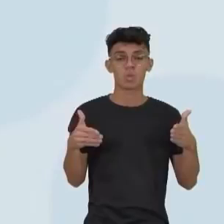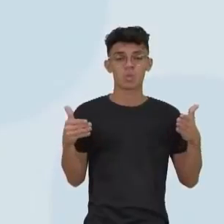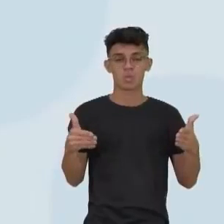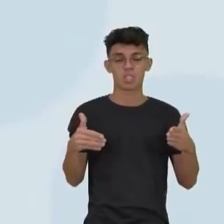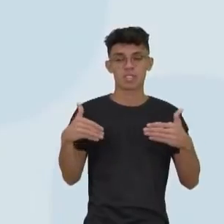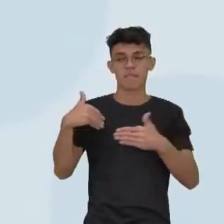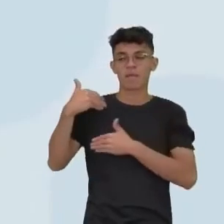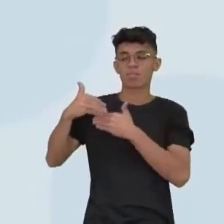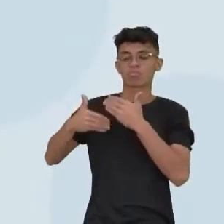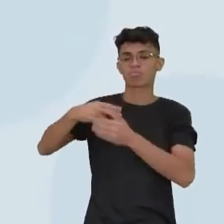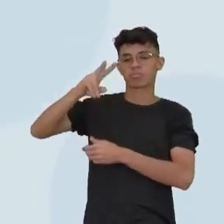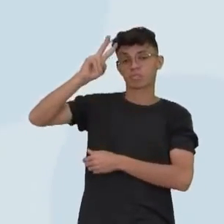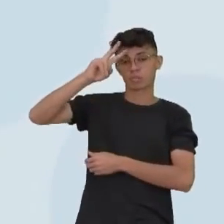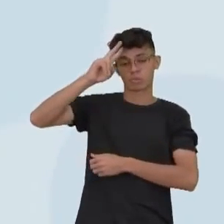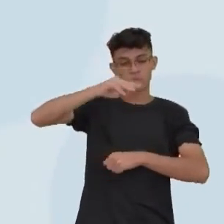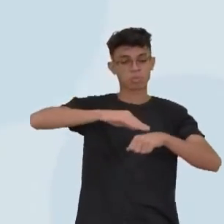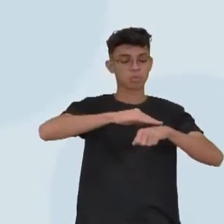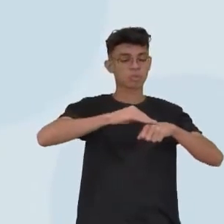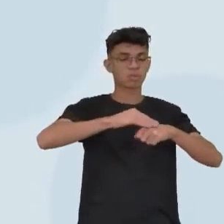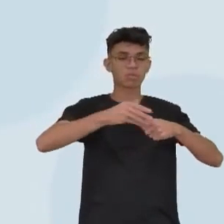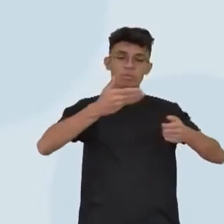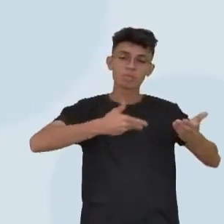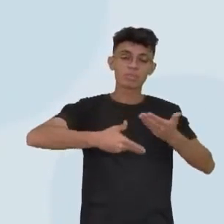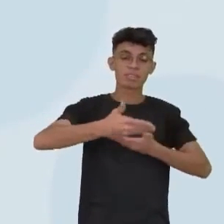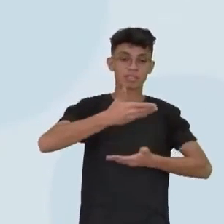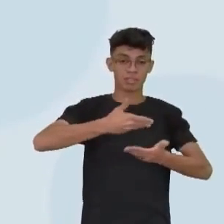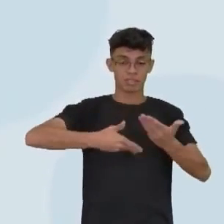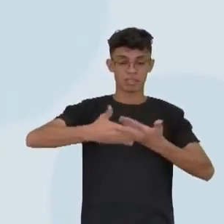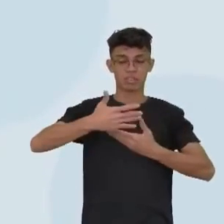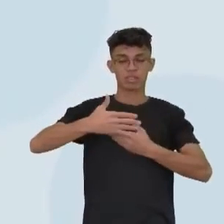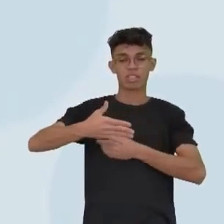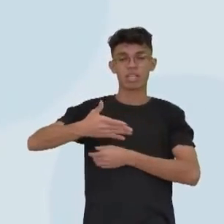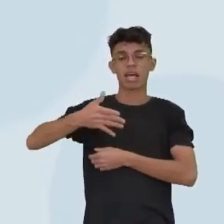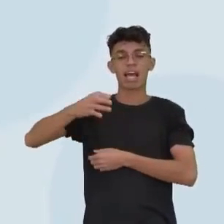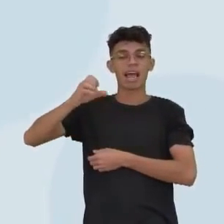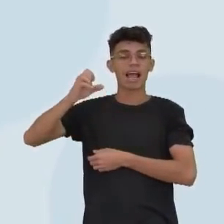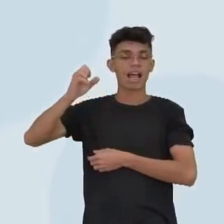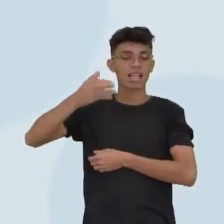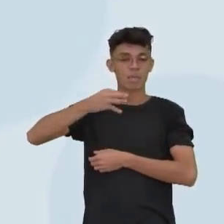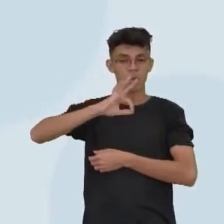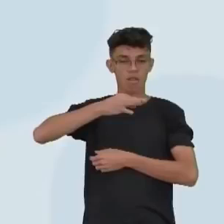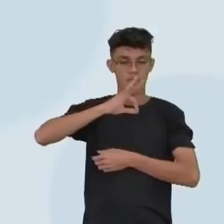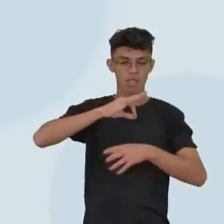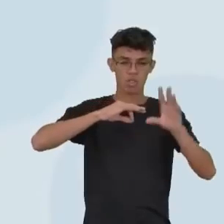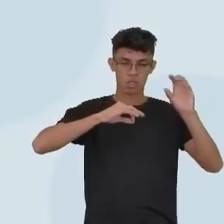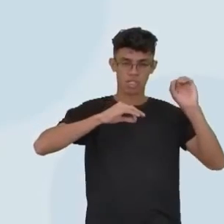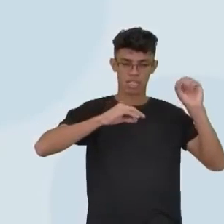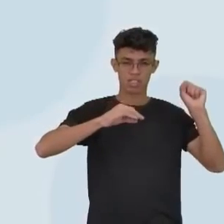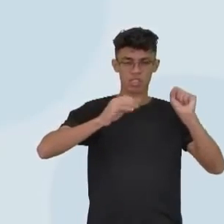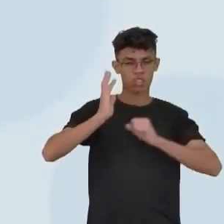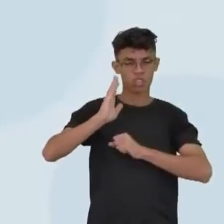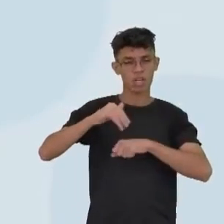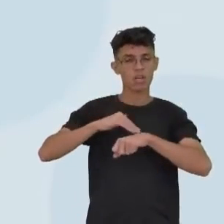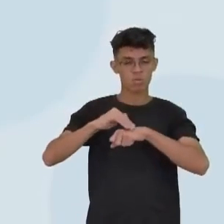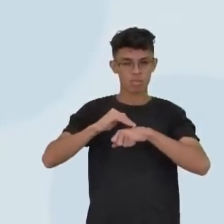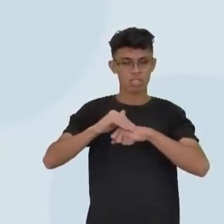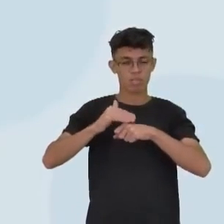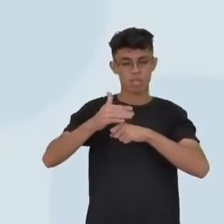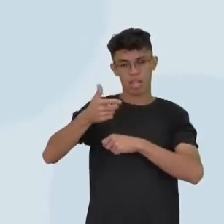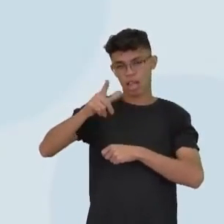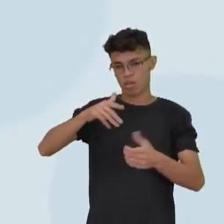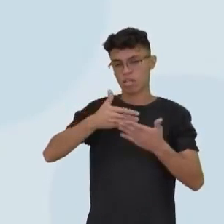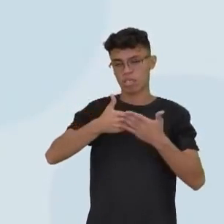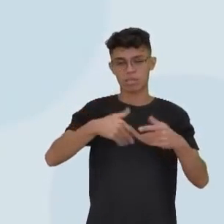processos históricos que quebraram a política oligárquica do café com leite. A gente já conversou um pouquinho sobre isso na aula anterior.